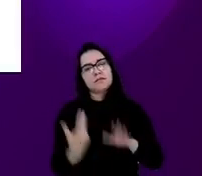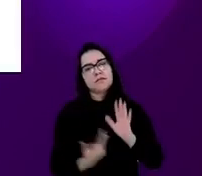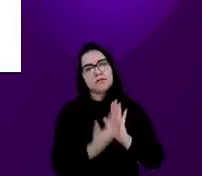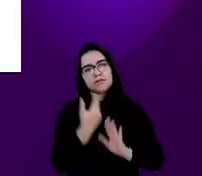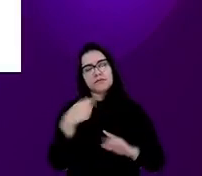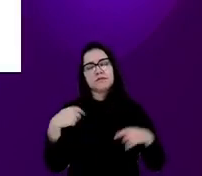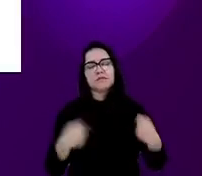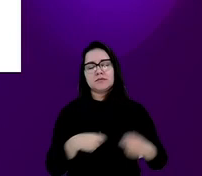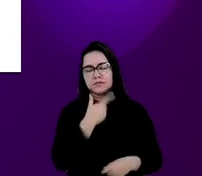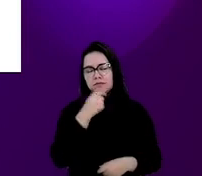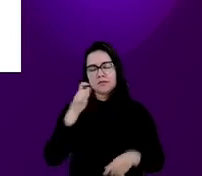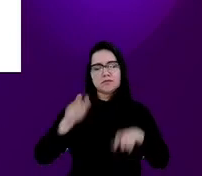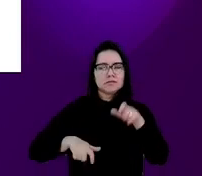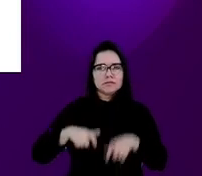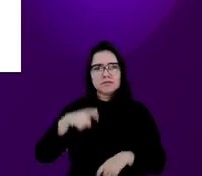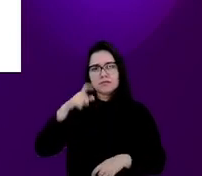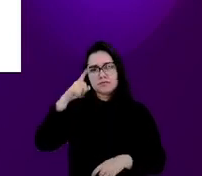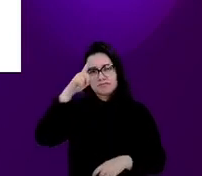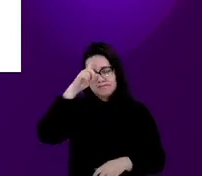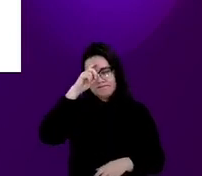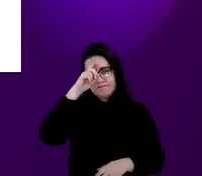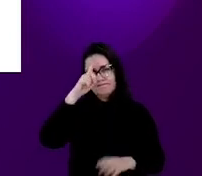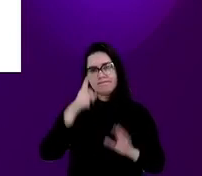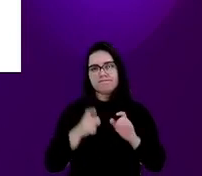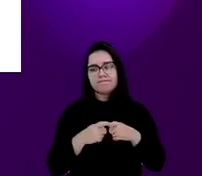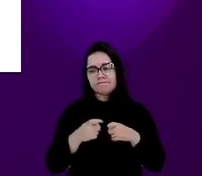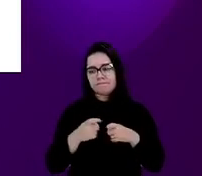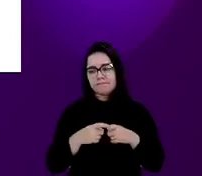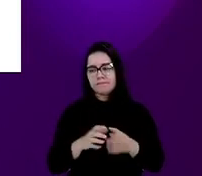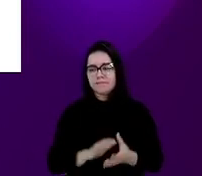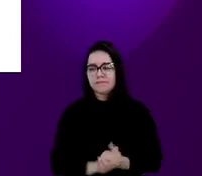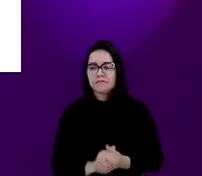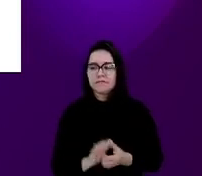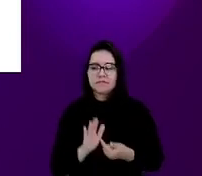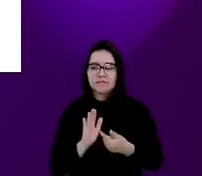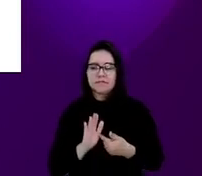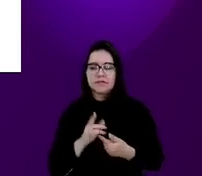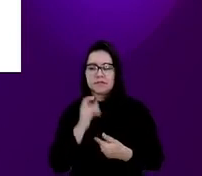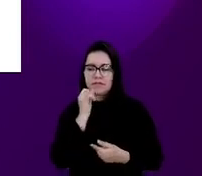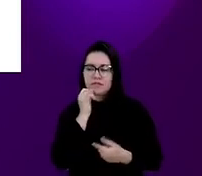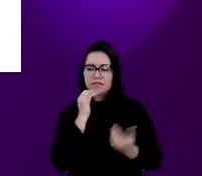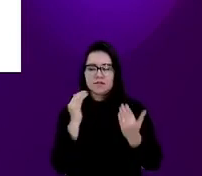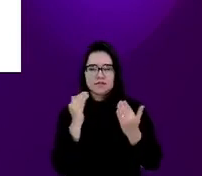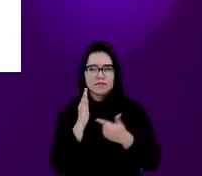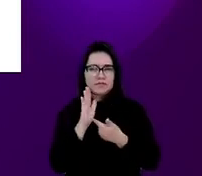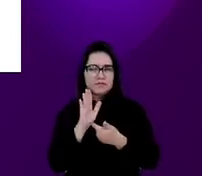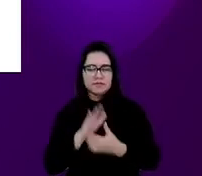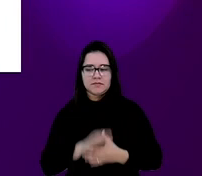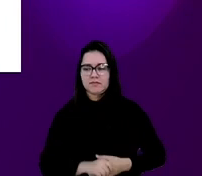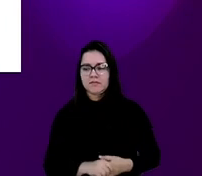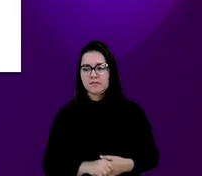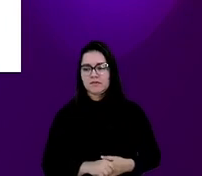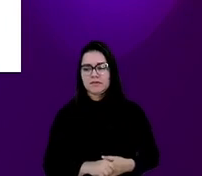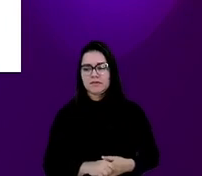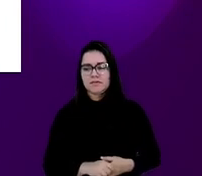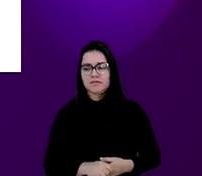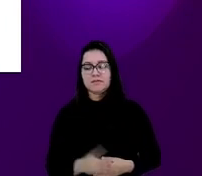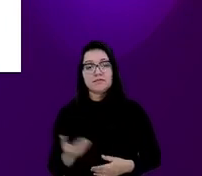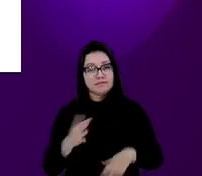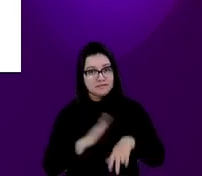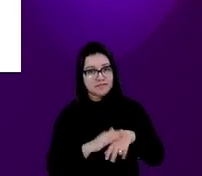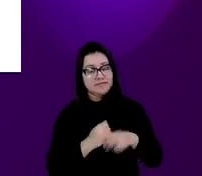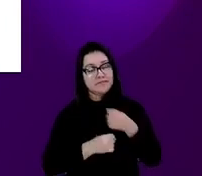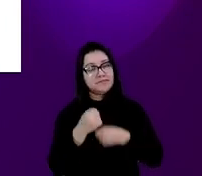que pensar para indicar uma cirurgia. Eu vou colocar aqui alguns casos ilustrativos pelo nosso tempo. Essa é uma paciente que a gente operou em